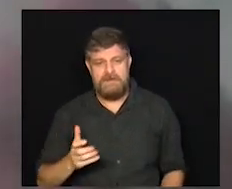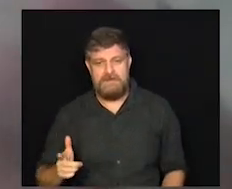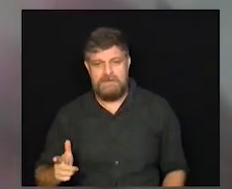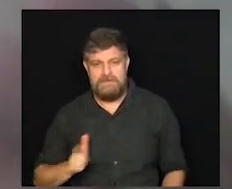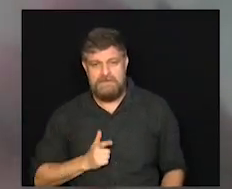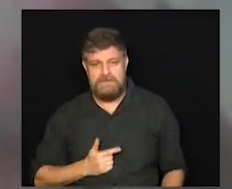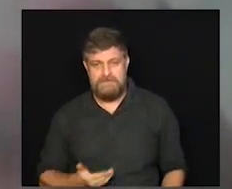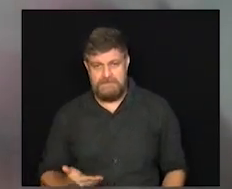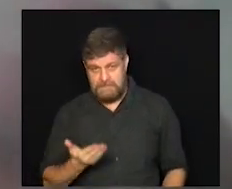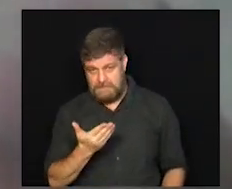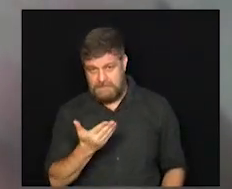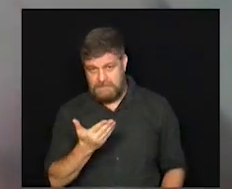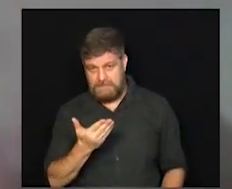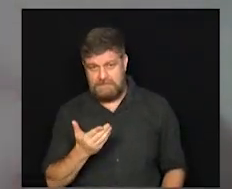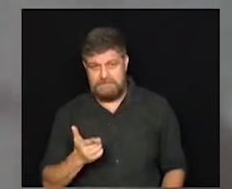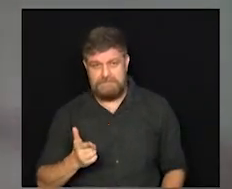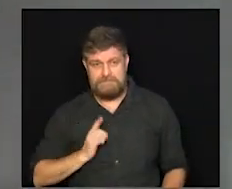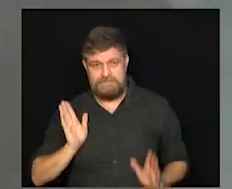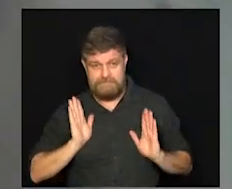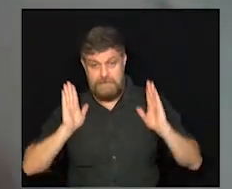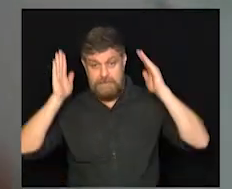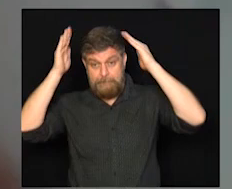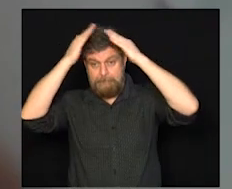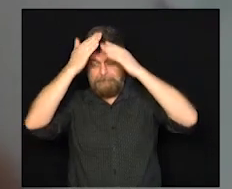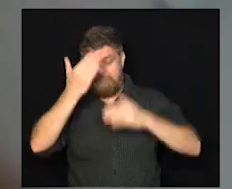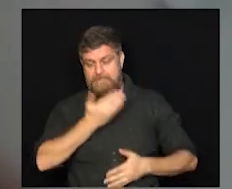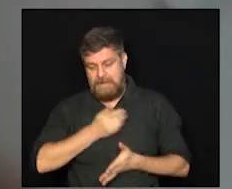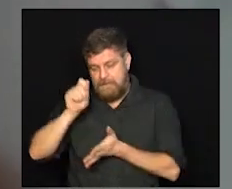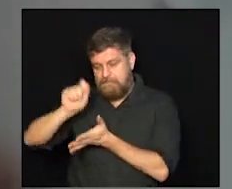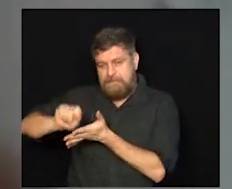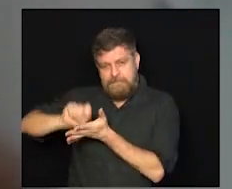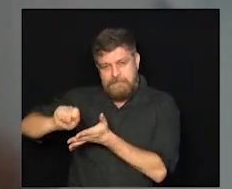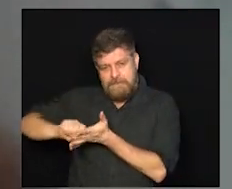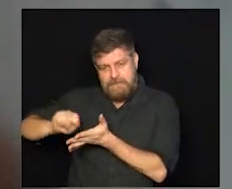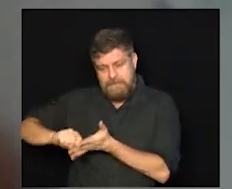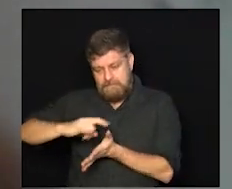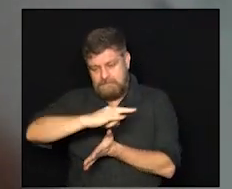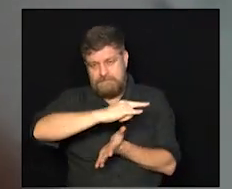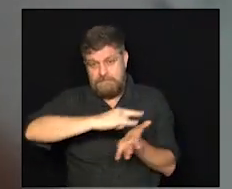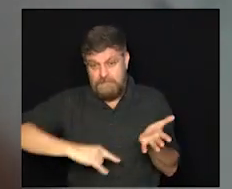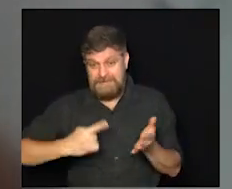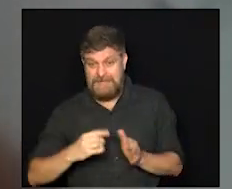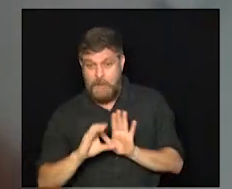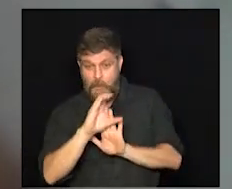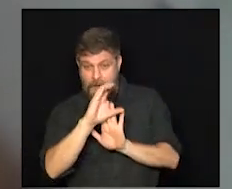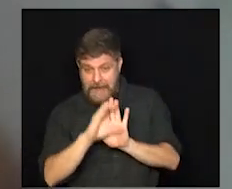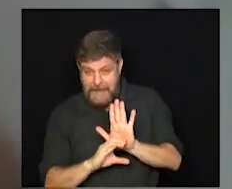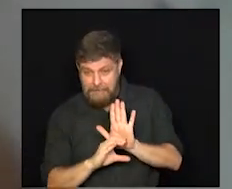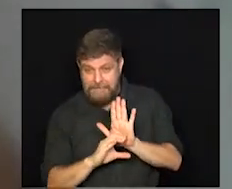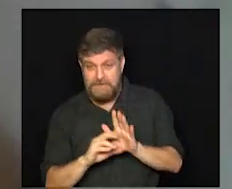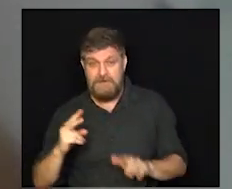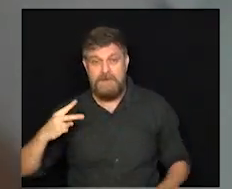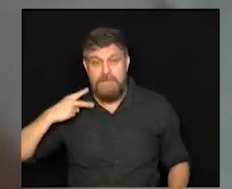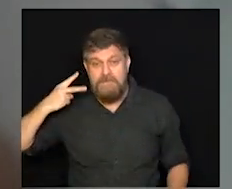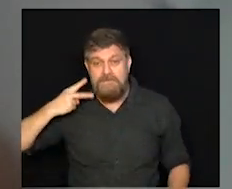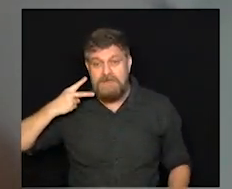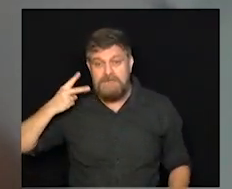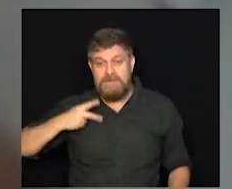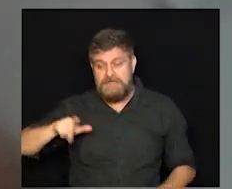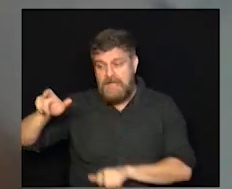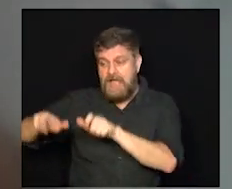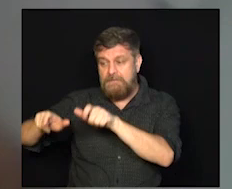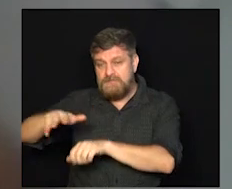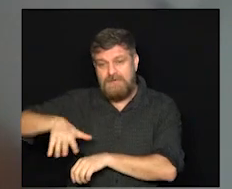Si e com a Fratelli Tutti. Aqui o Papa tem um capítulo só para vocês, vereadores, homens da política.